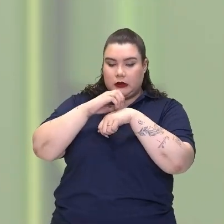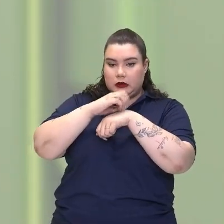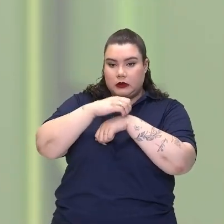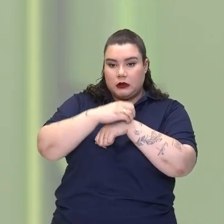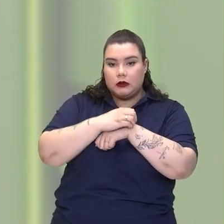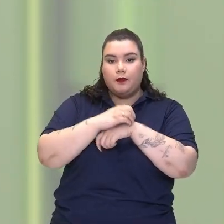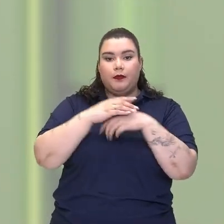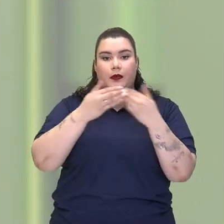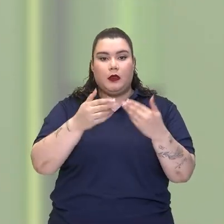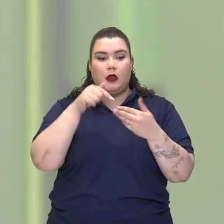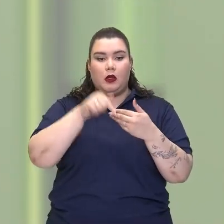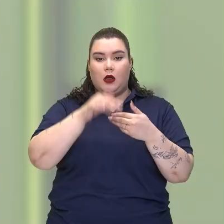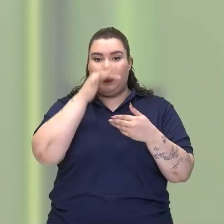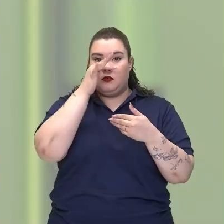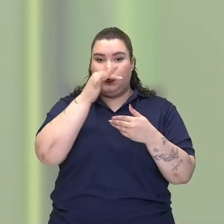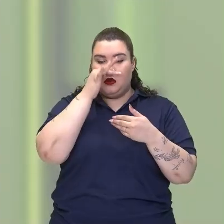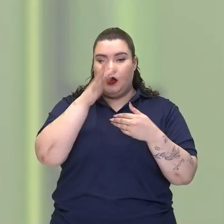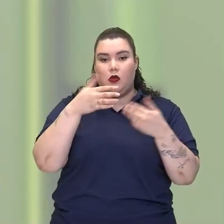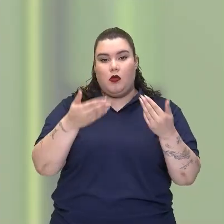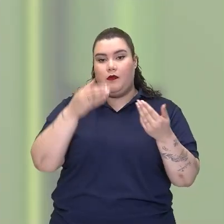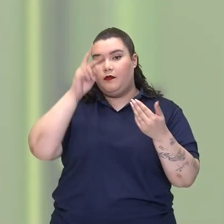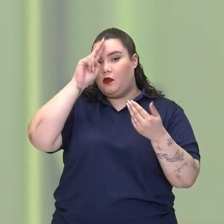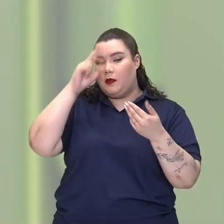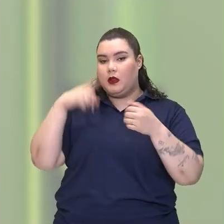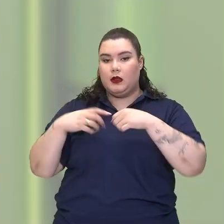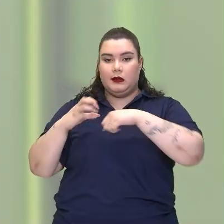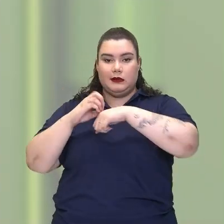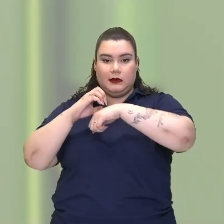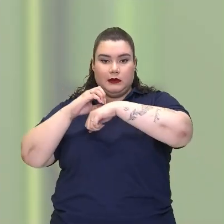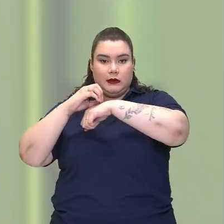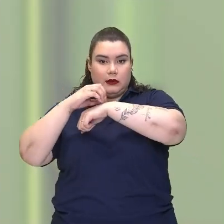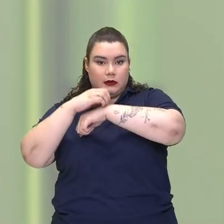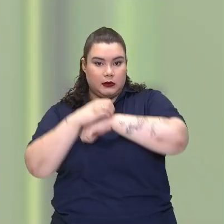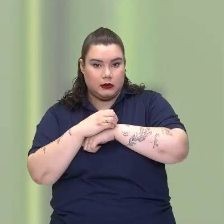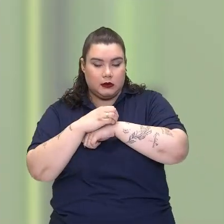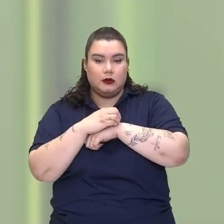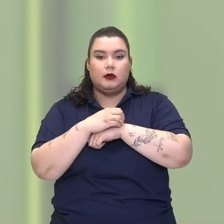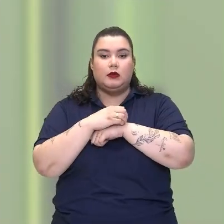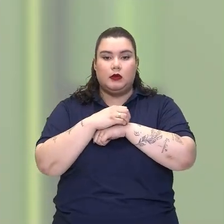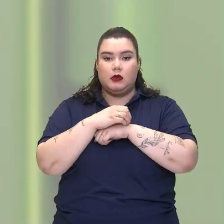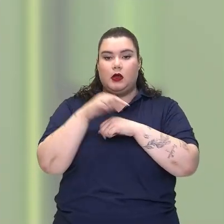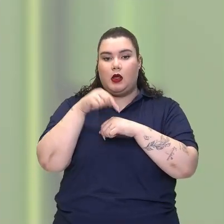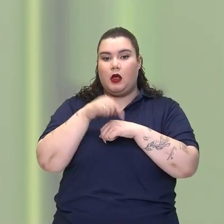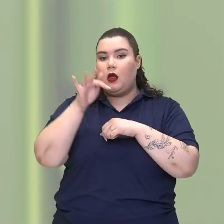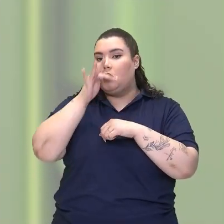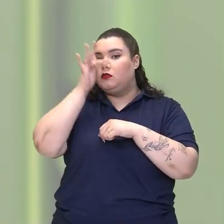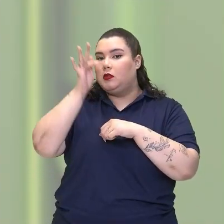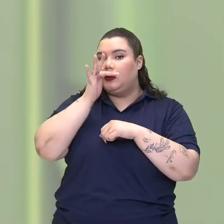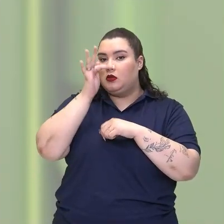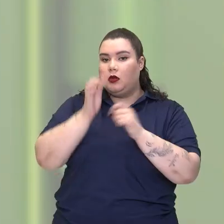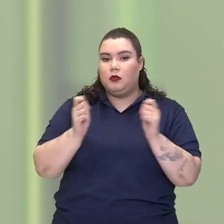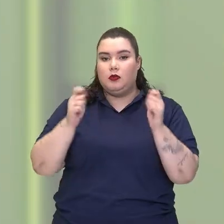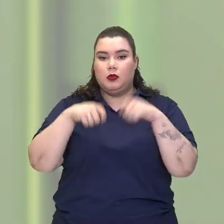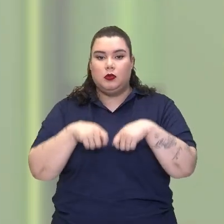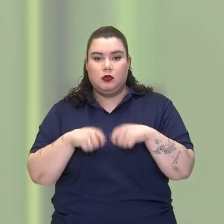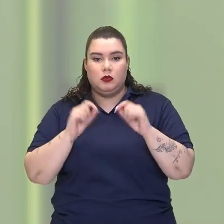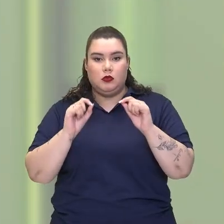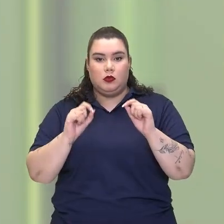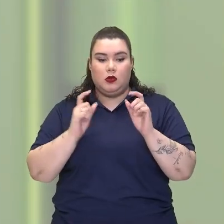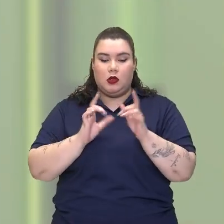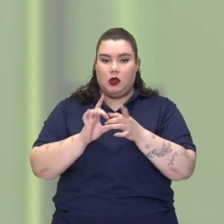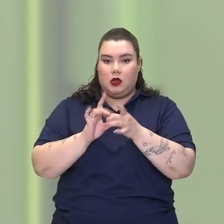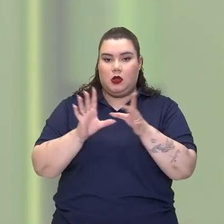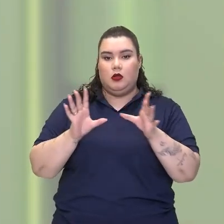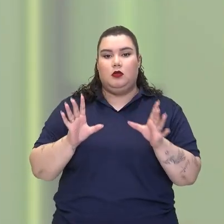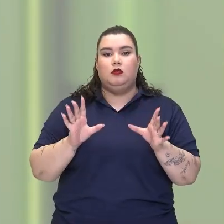planta, né, essa acácia, quando a formiga está ali nessa relação ecológica junto com ela consegue se libertar